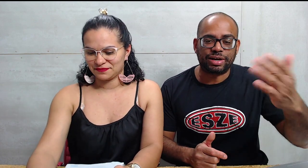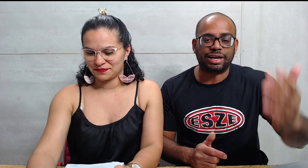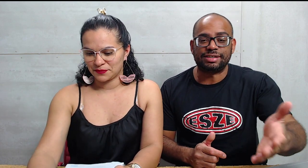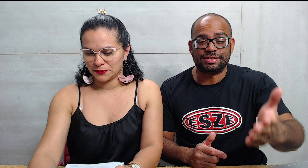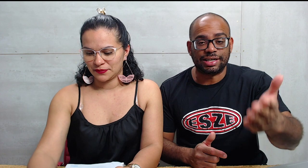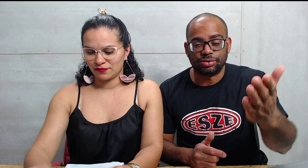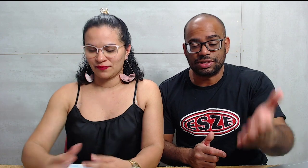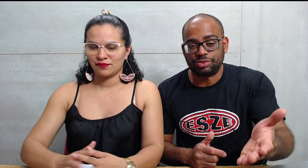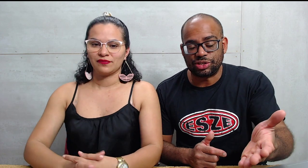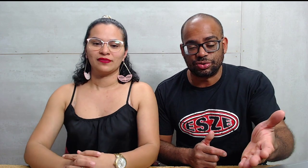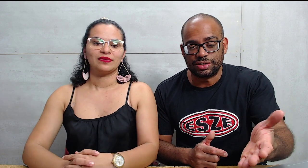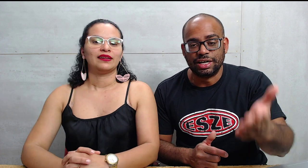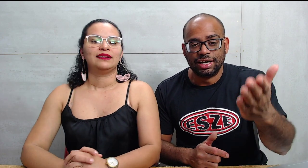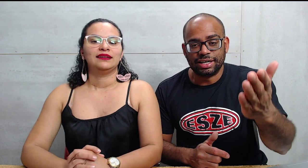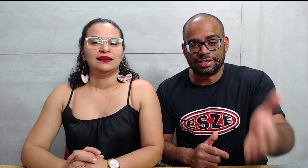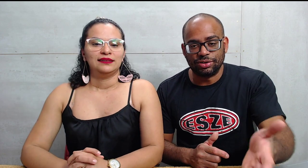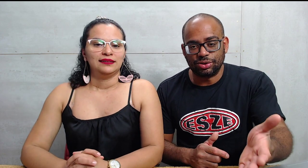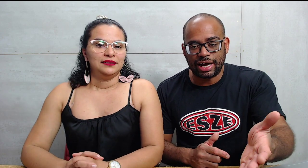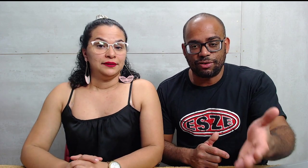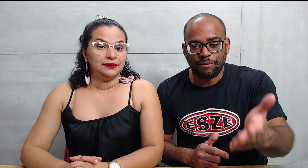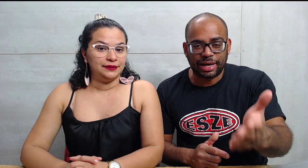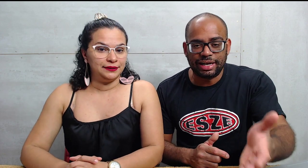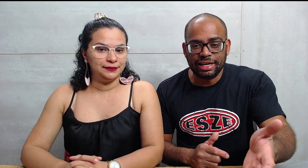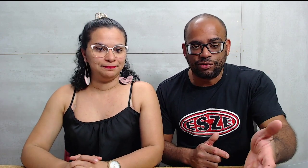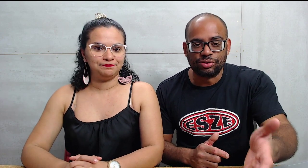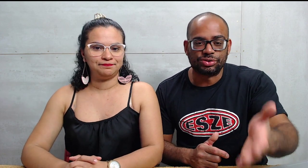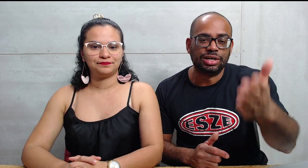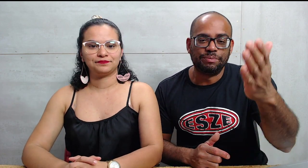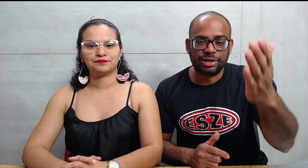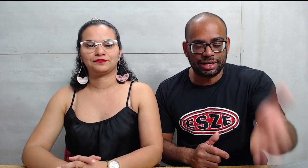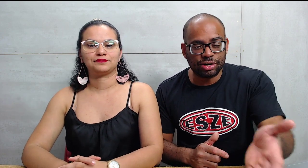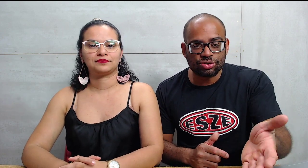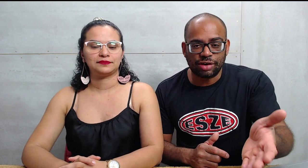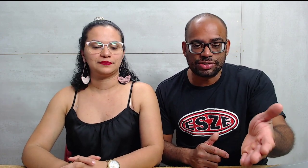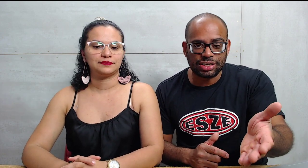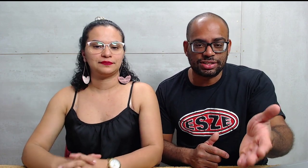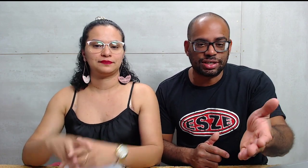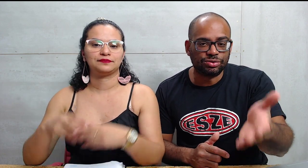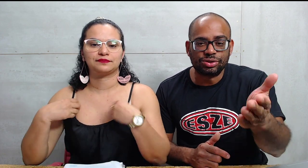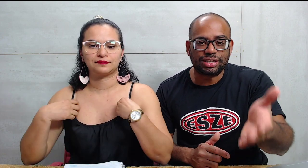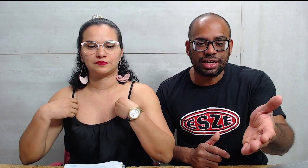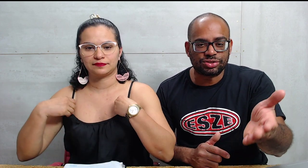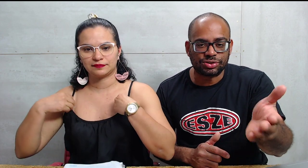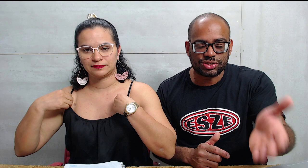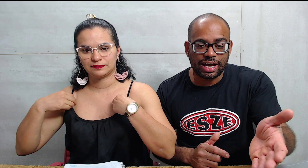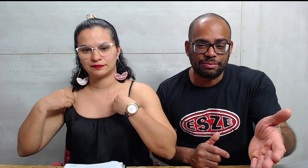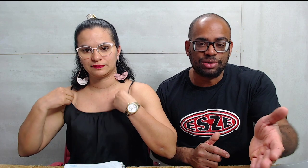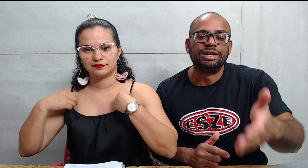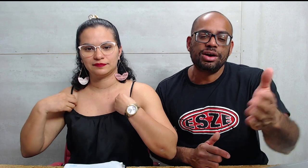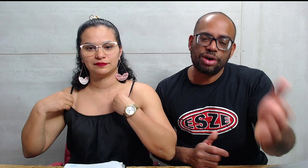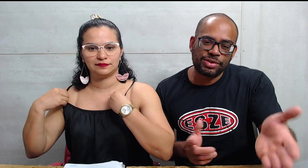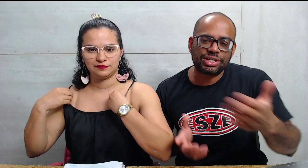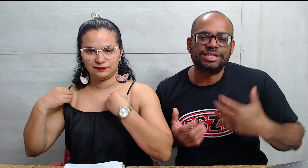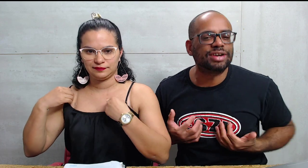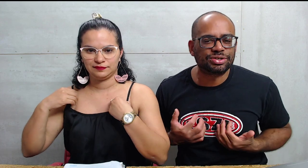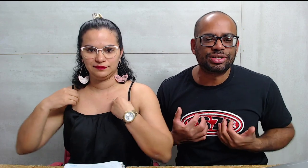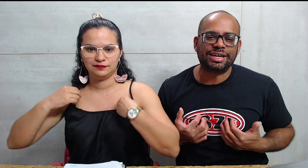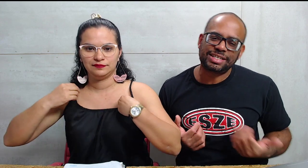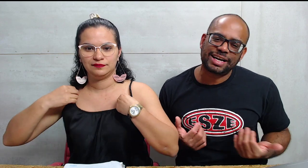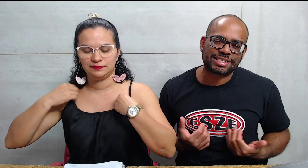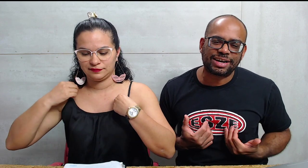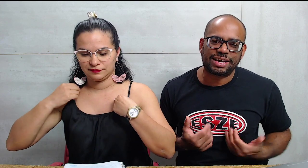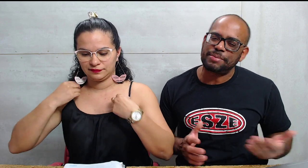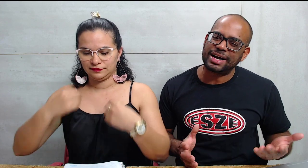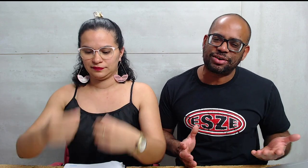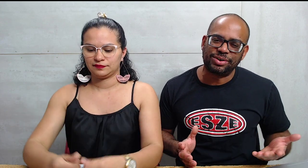www.livrariaalessandrosantana.com.br. Eu quero agradecer a todas as pessoas que estão indo lá comprar livros. Porque não só vocês estão nutrindo o seu cérebro, como vocês estão ajudando